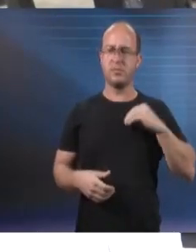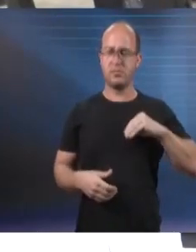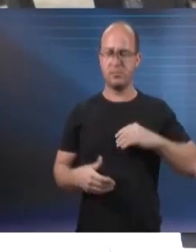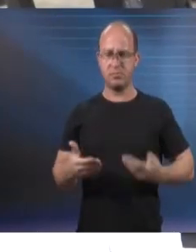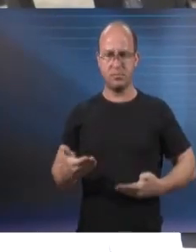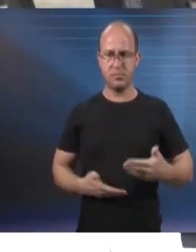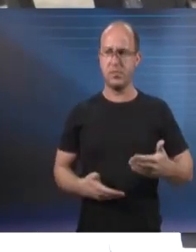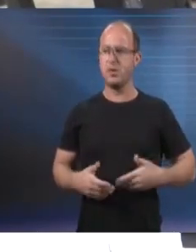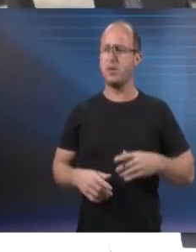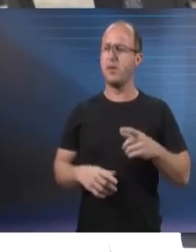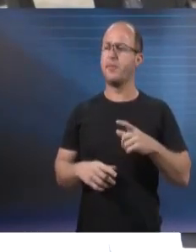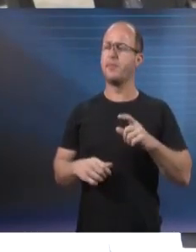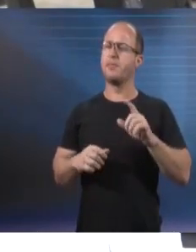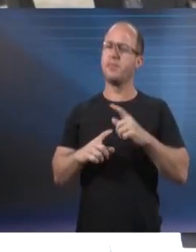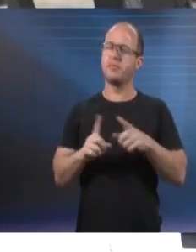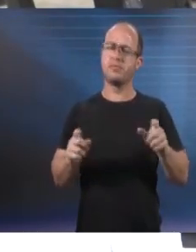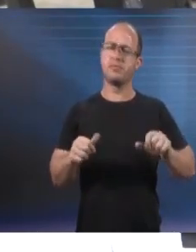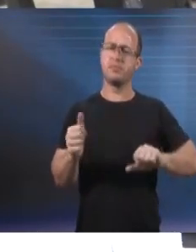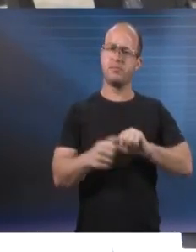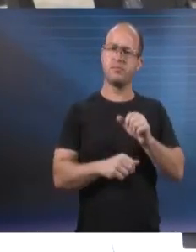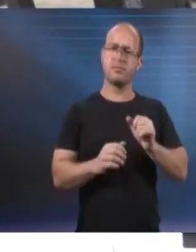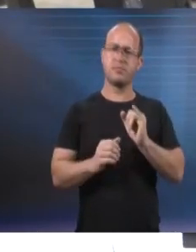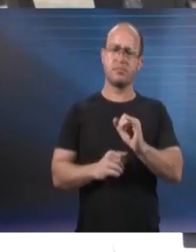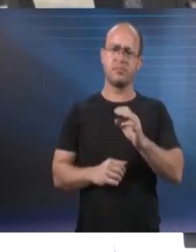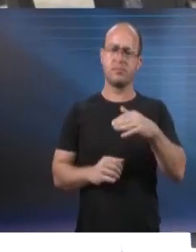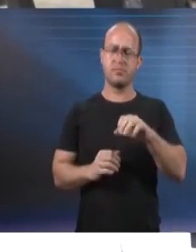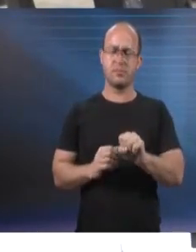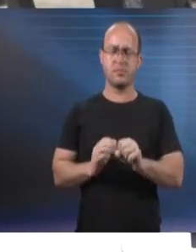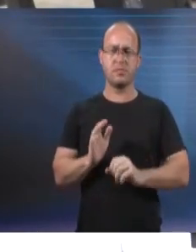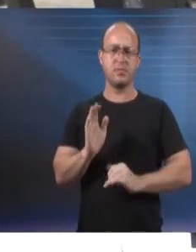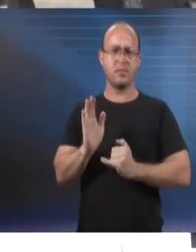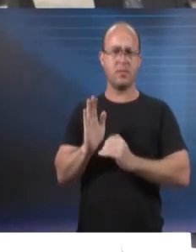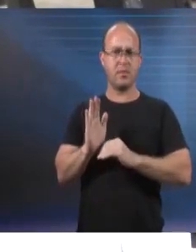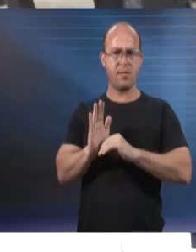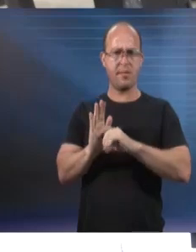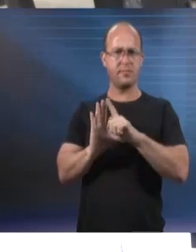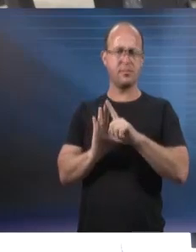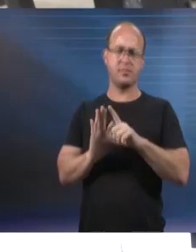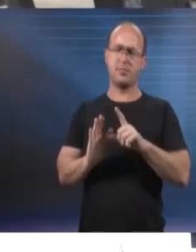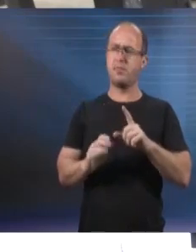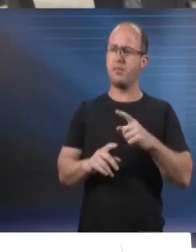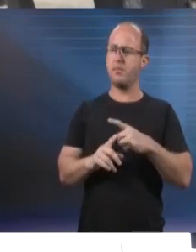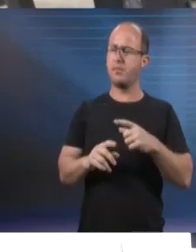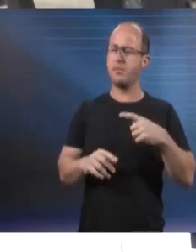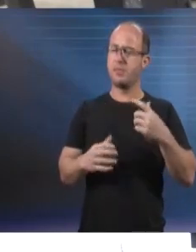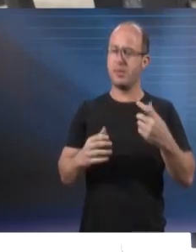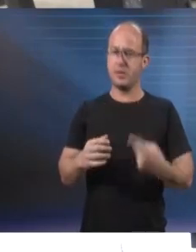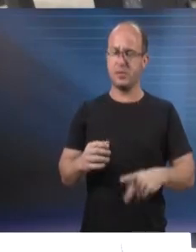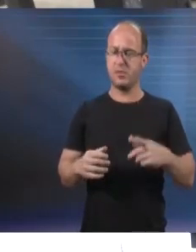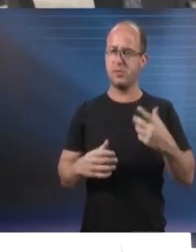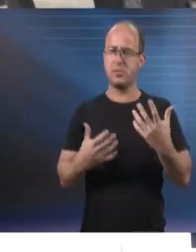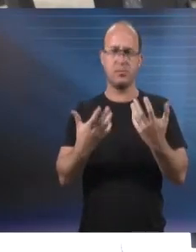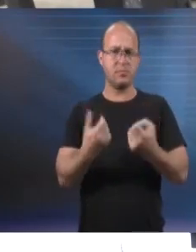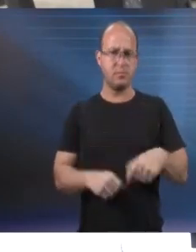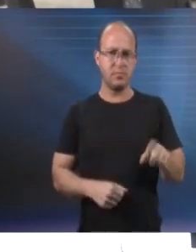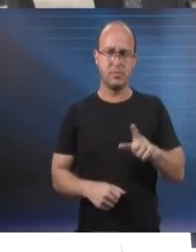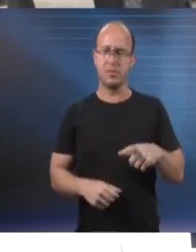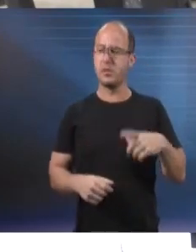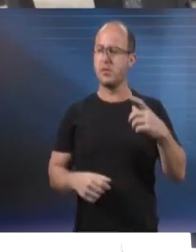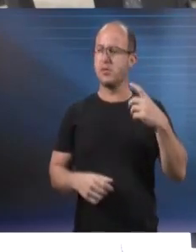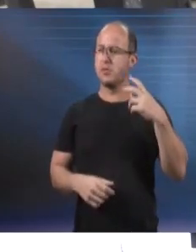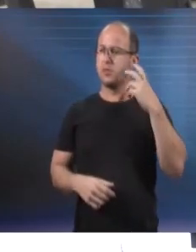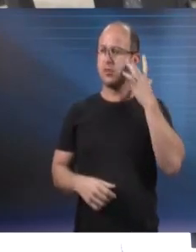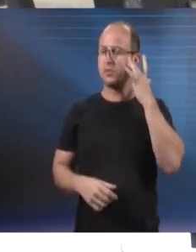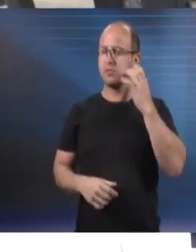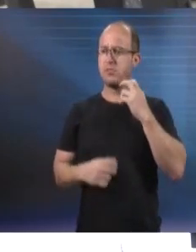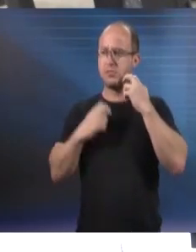manifestou a respeito desse tema, rejeitando o aumento do ICMS. Inclusive, eu vejo que isso é uma forma de constrangimento a essa